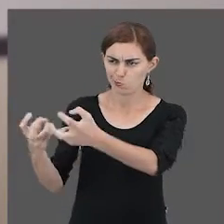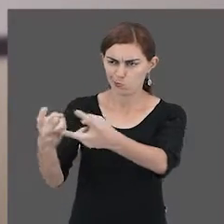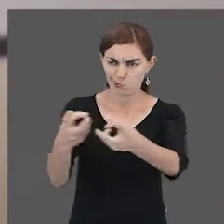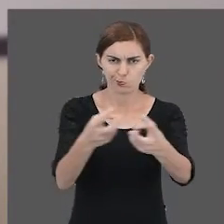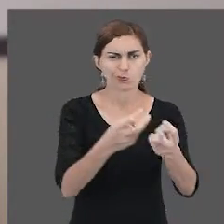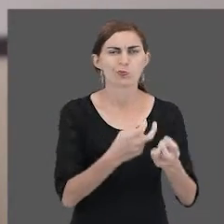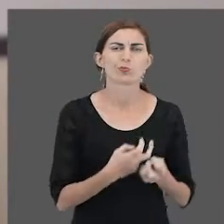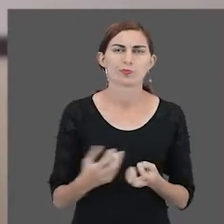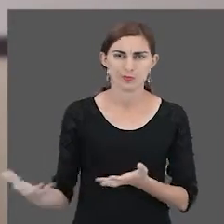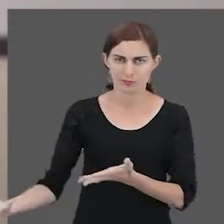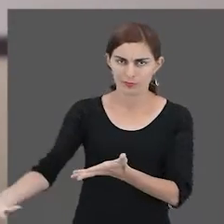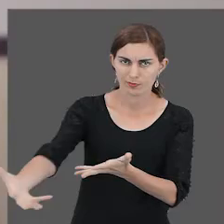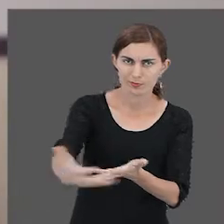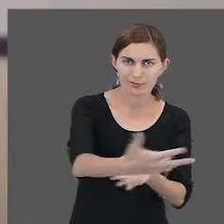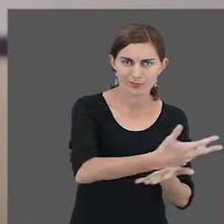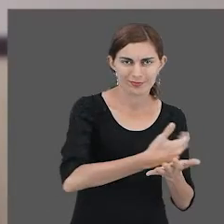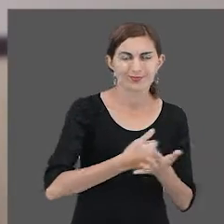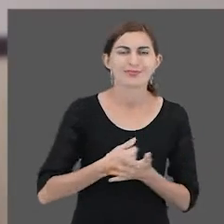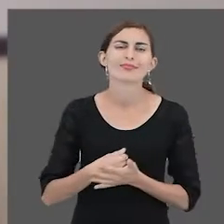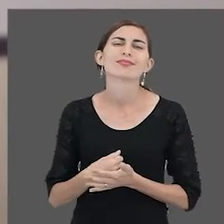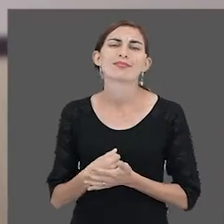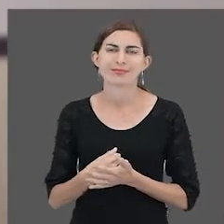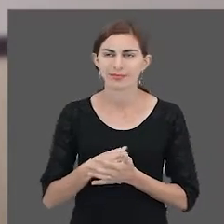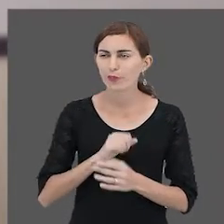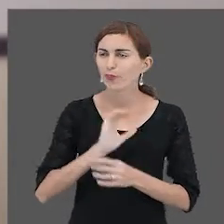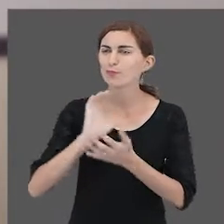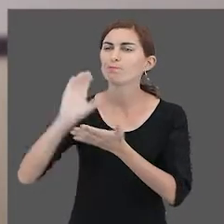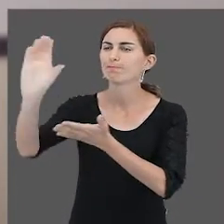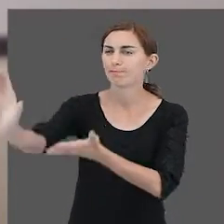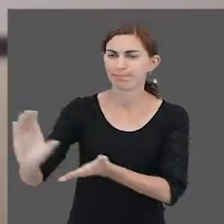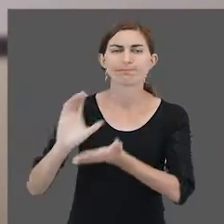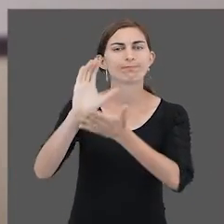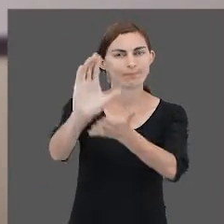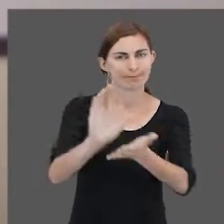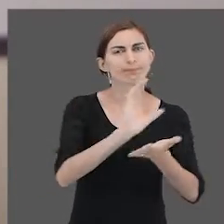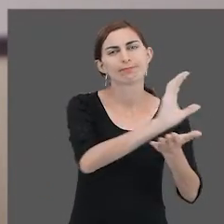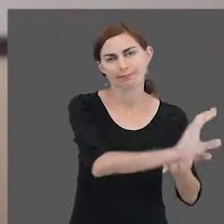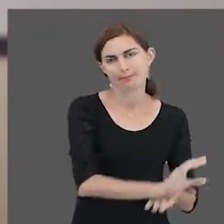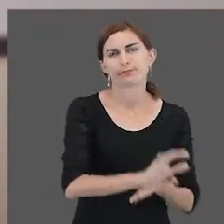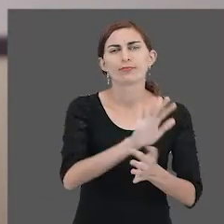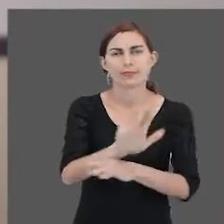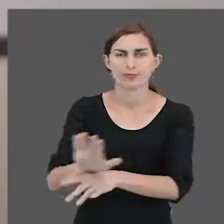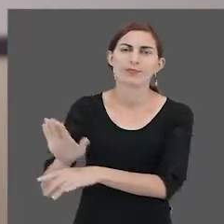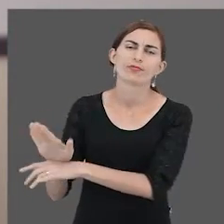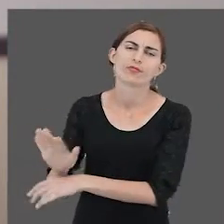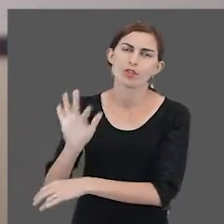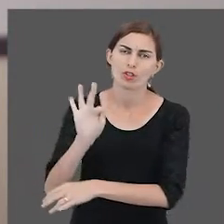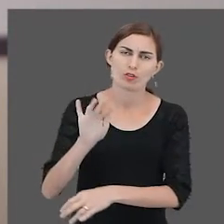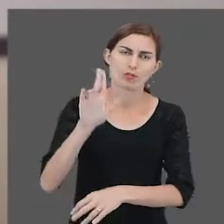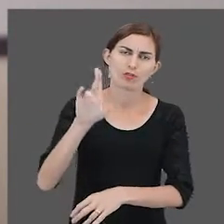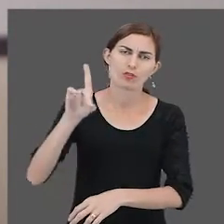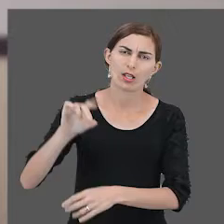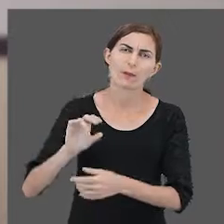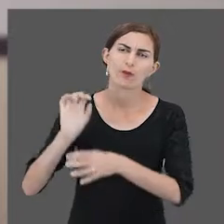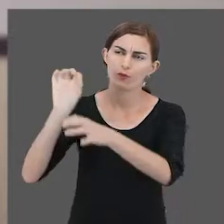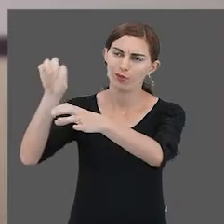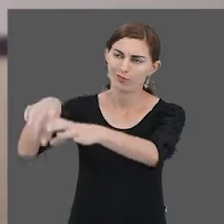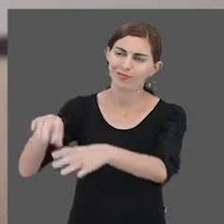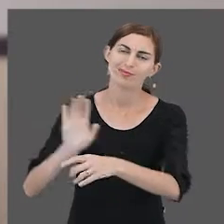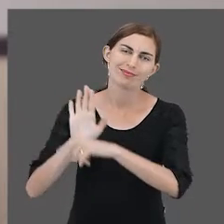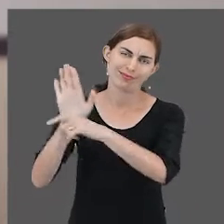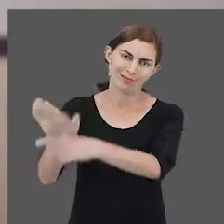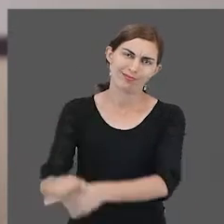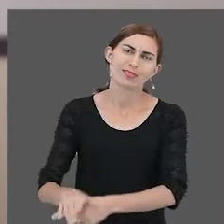impostos. Da mesma forma, né, arrecadação líquida, eu vou contribuir para o fundo de manutenção, para o Fundeb, contribuir. E eu vou